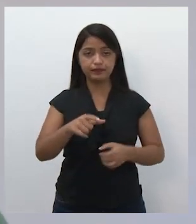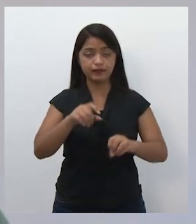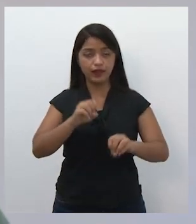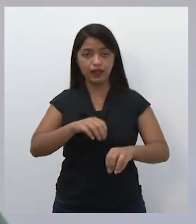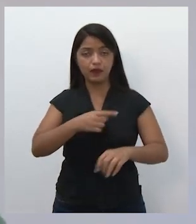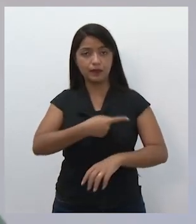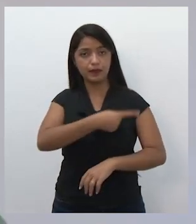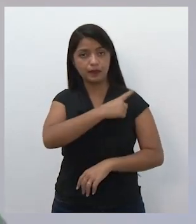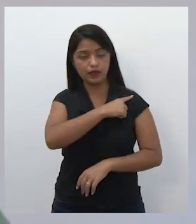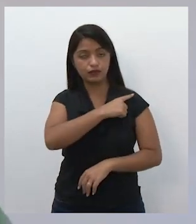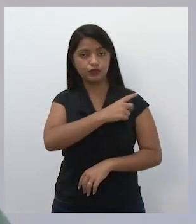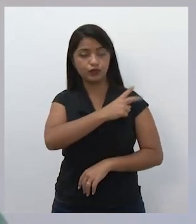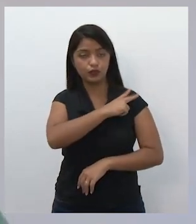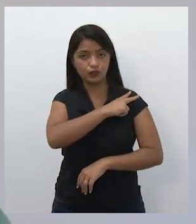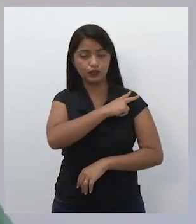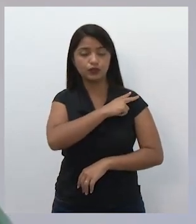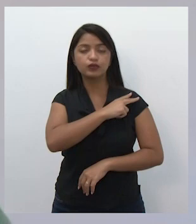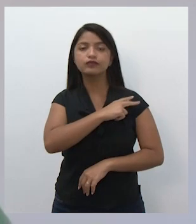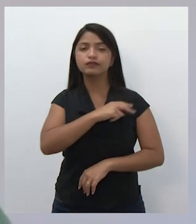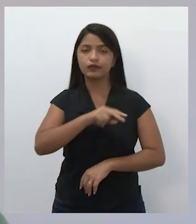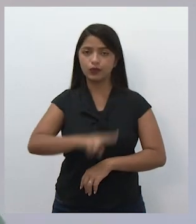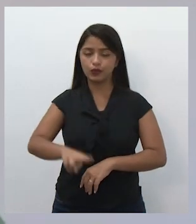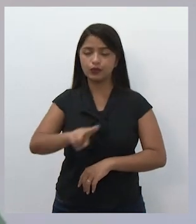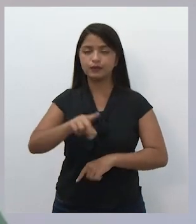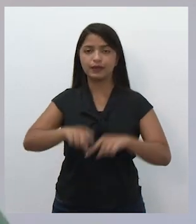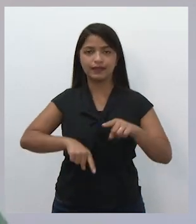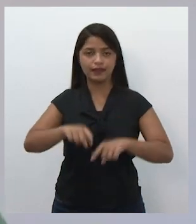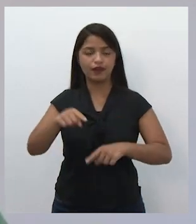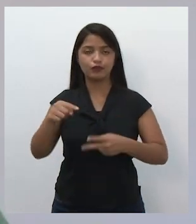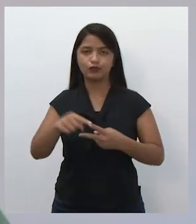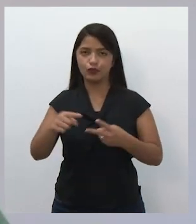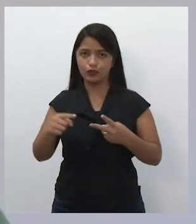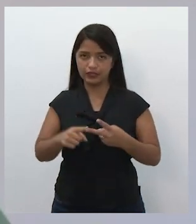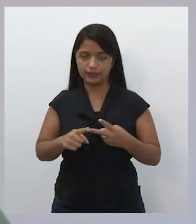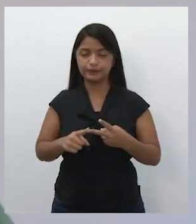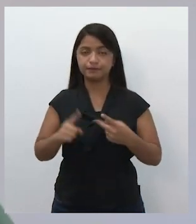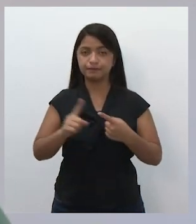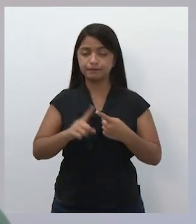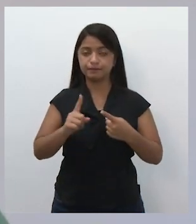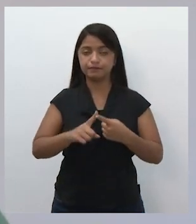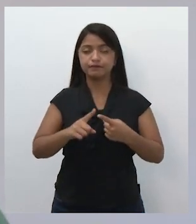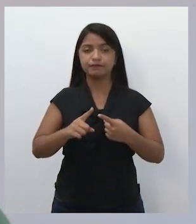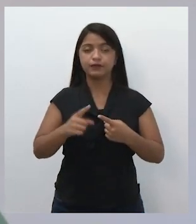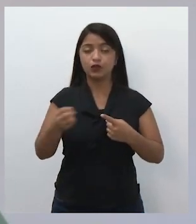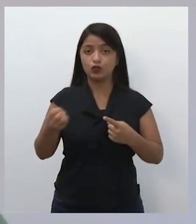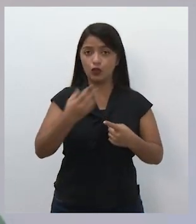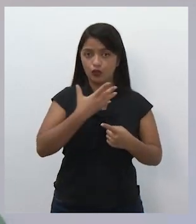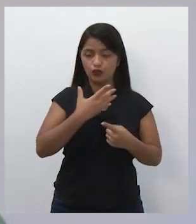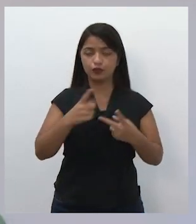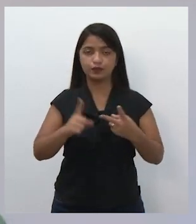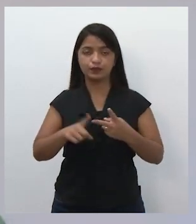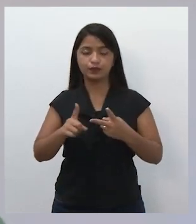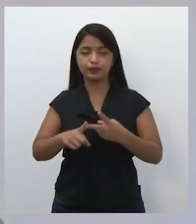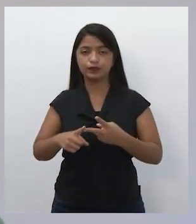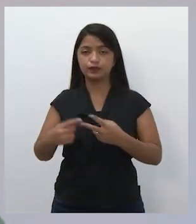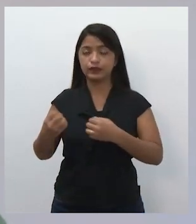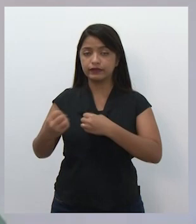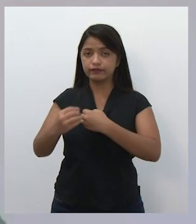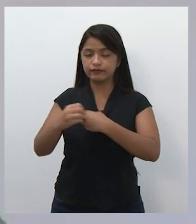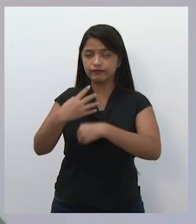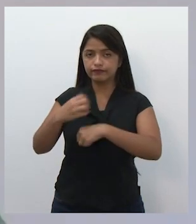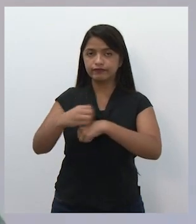vai ter que trabalhar, né, com os dois materiais, ainda com guia de transição e com material novo, e aprendendo junto com a gente,